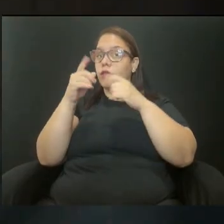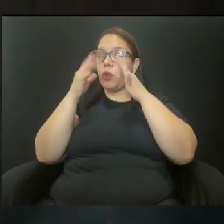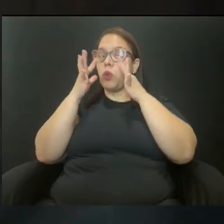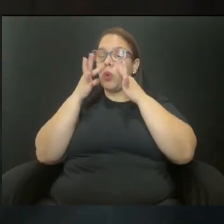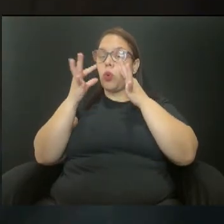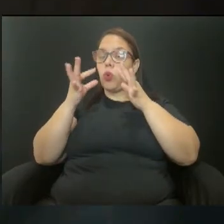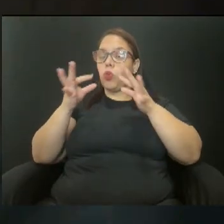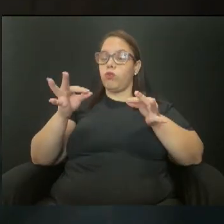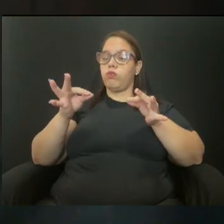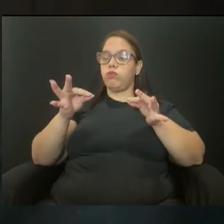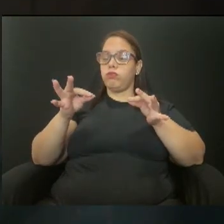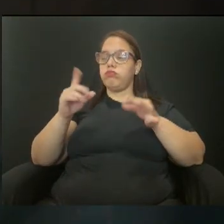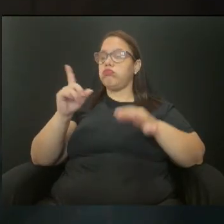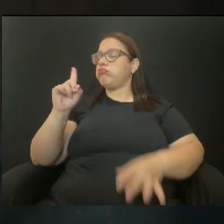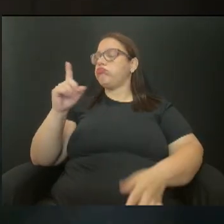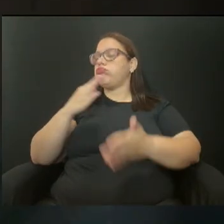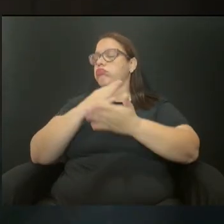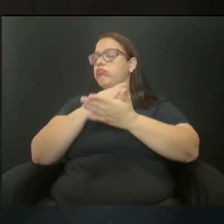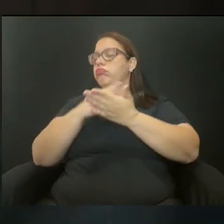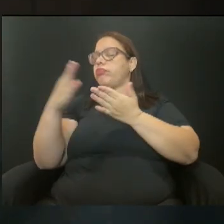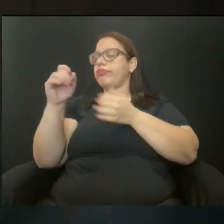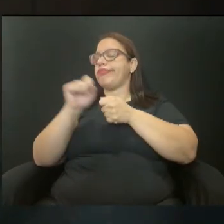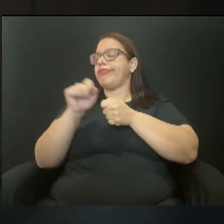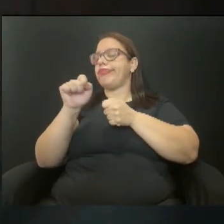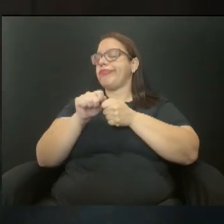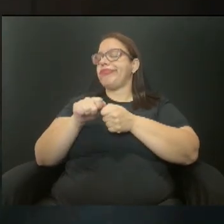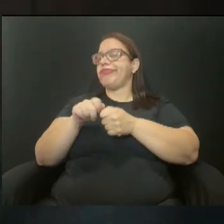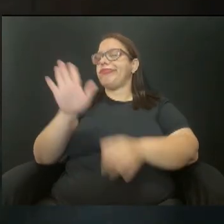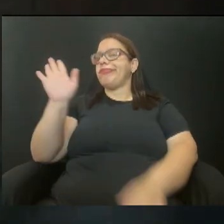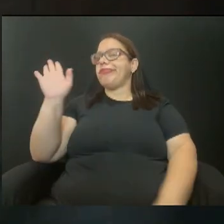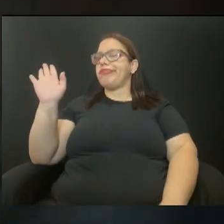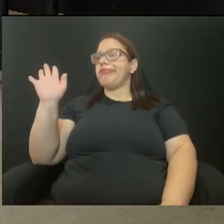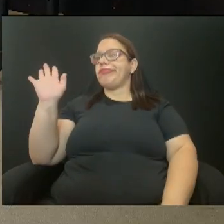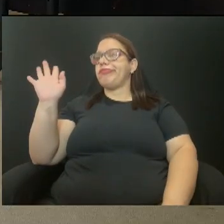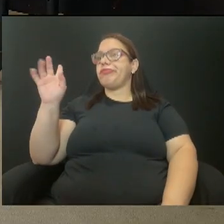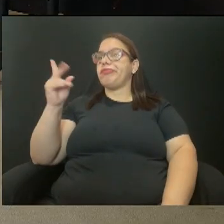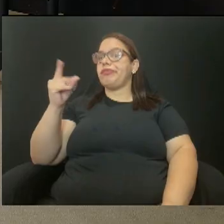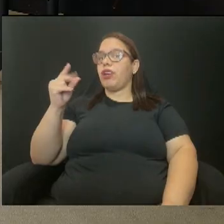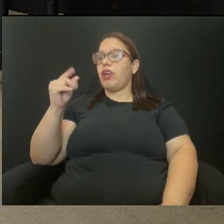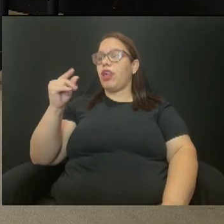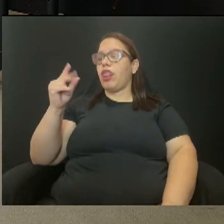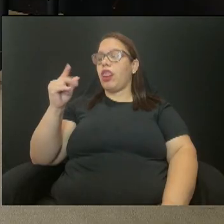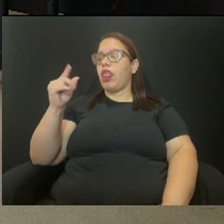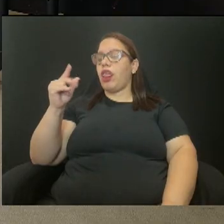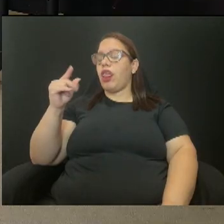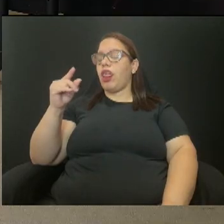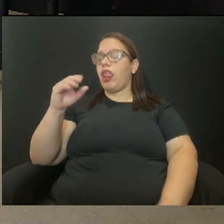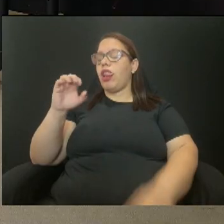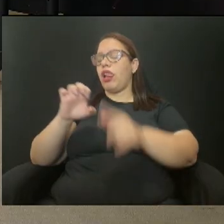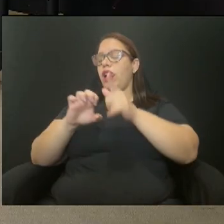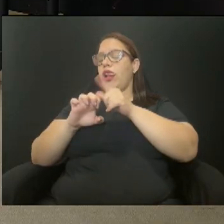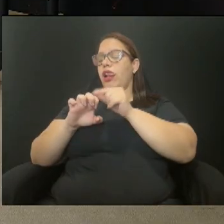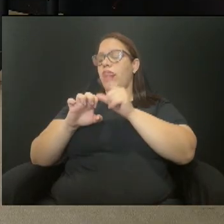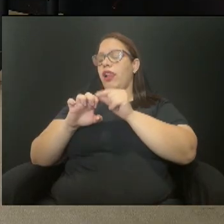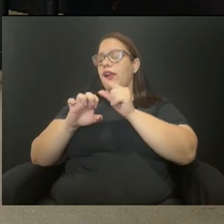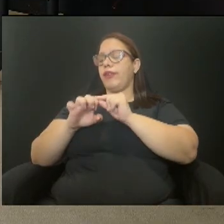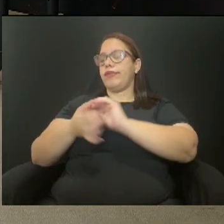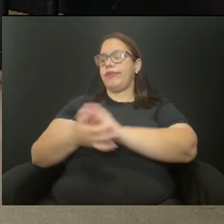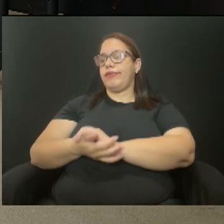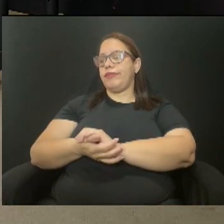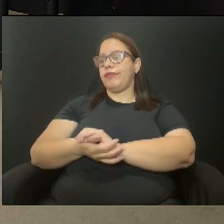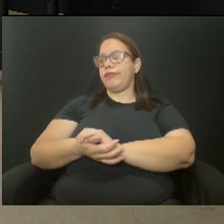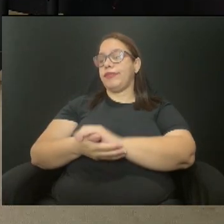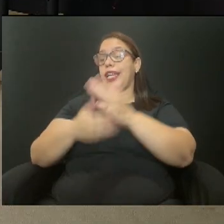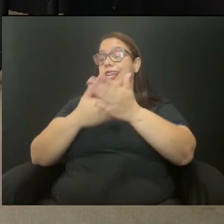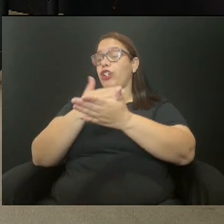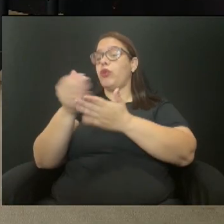só começar a fazer e achar que aquele dinheirão que está ganhando, por exemplo, no caso do empreendedorismo, olha, já comecei, por exemplo, vou